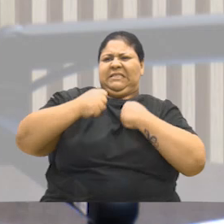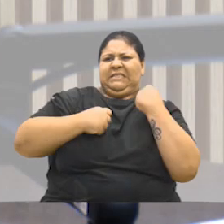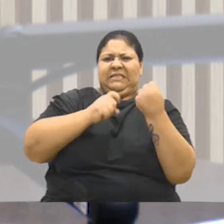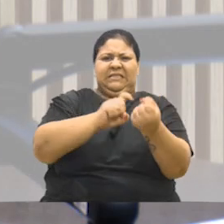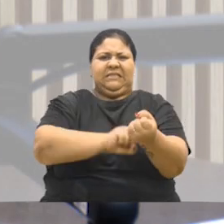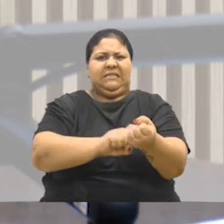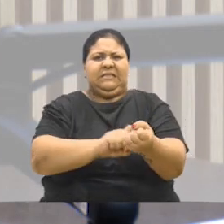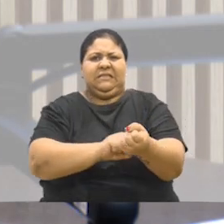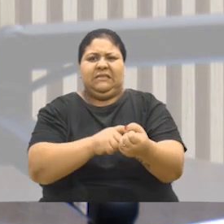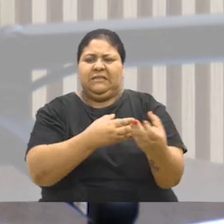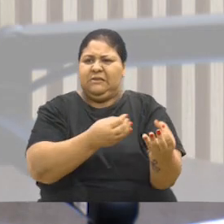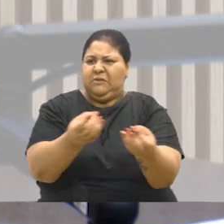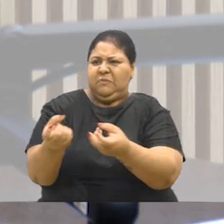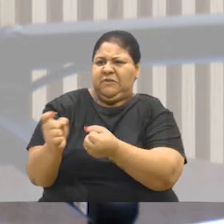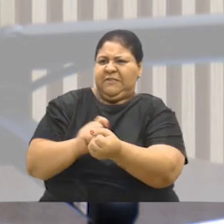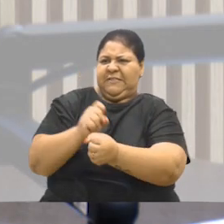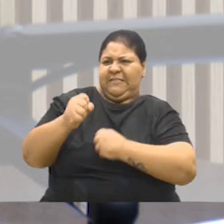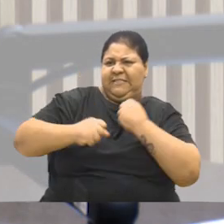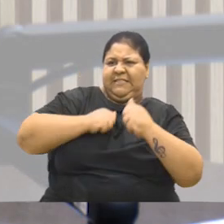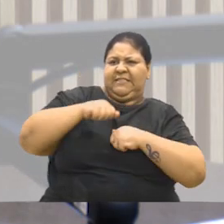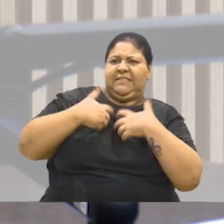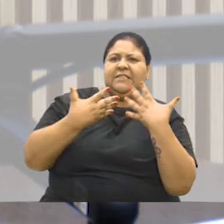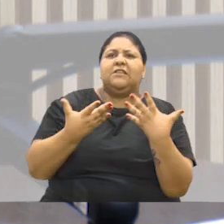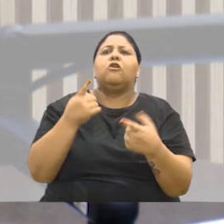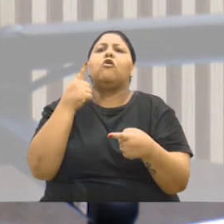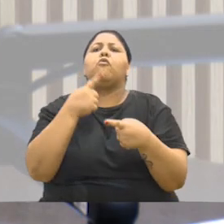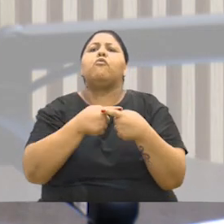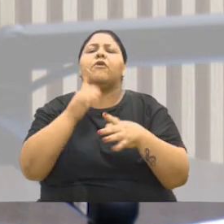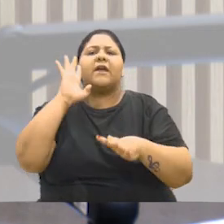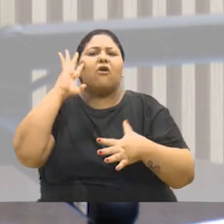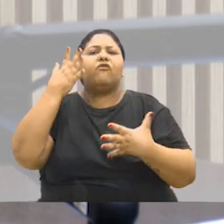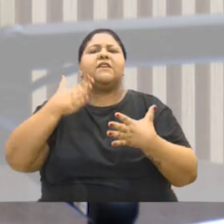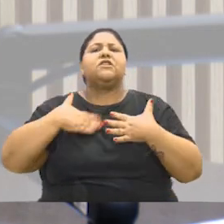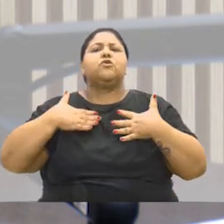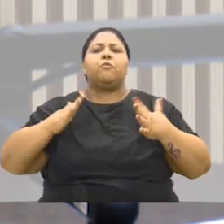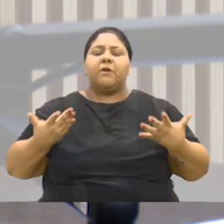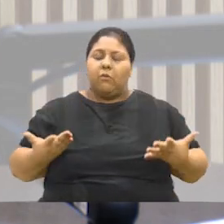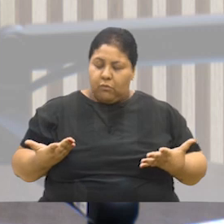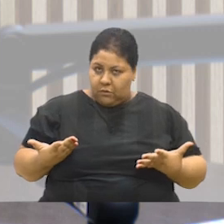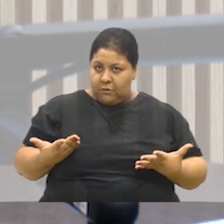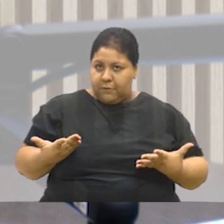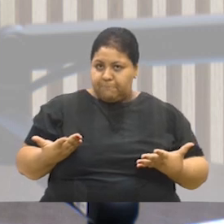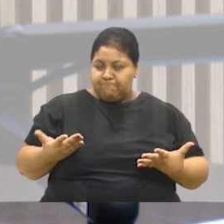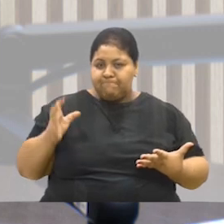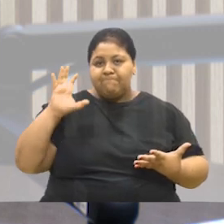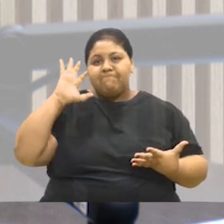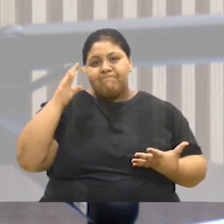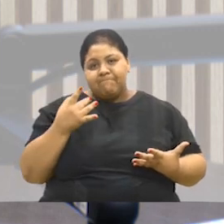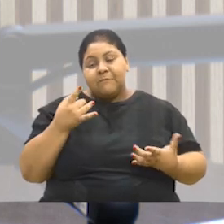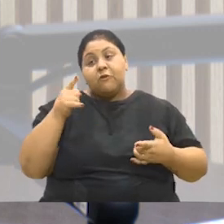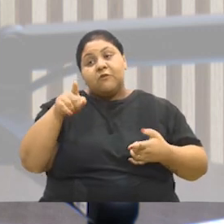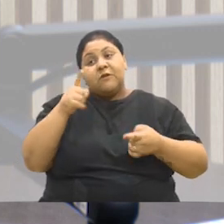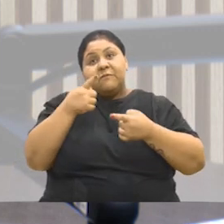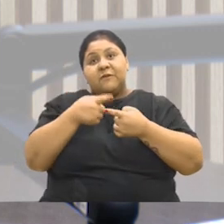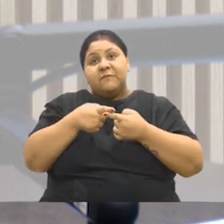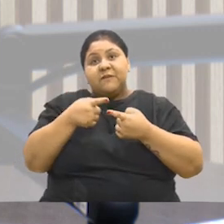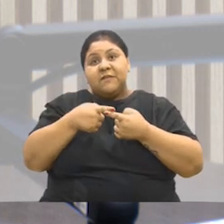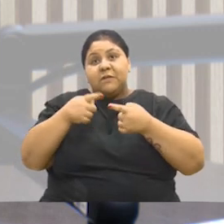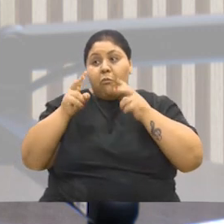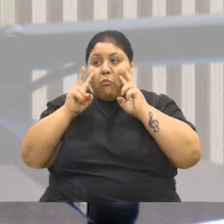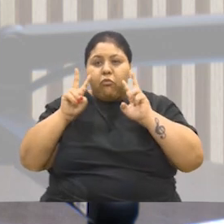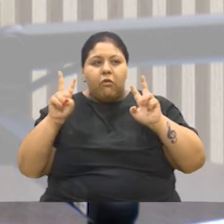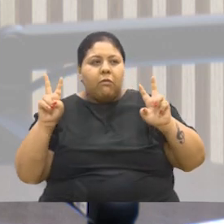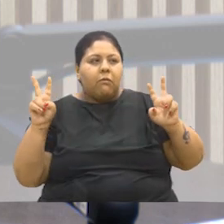ansiosa. Por que acontece isso comigo? Acontece porque você precisa olhar para tudo isso. A gente pede